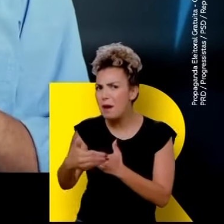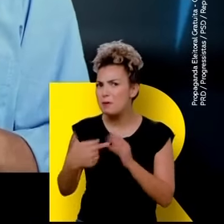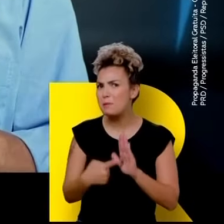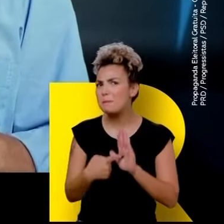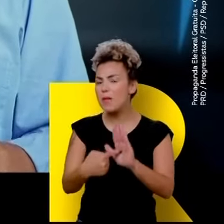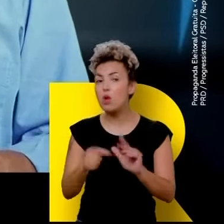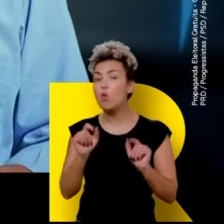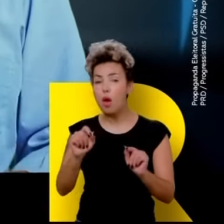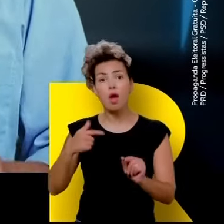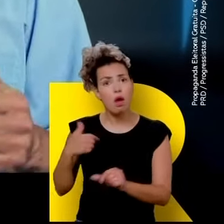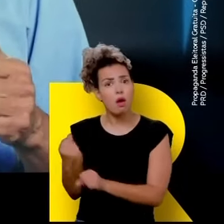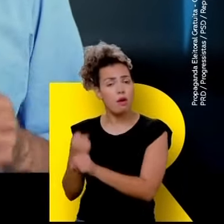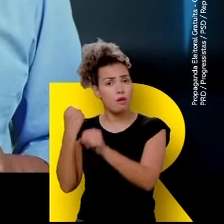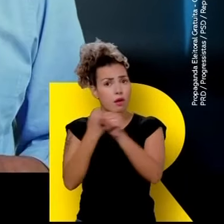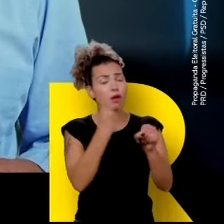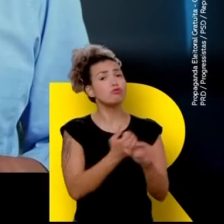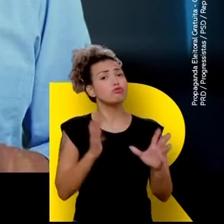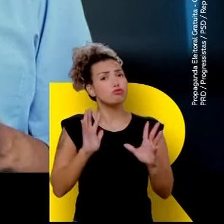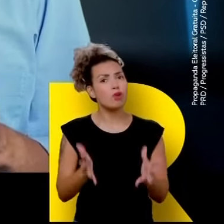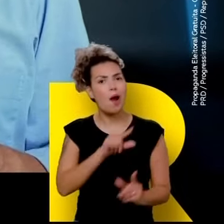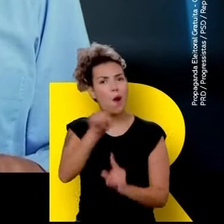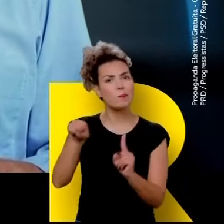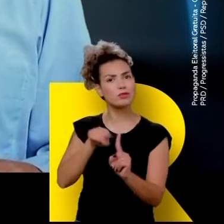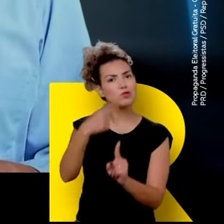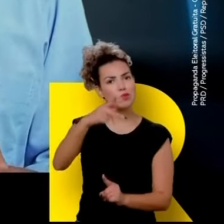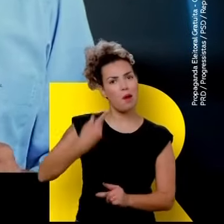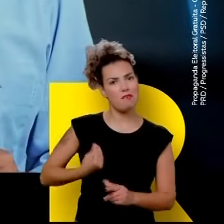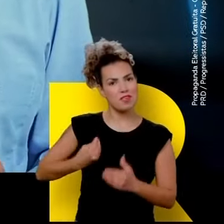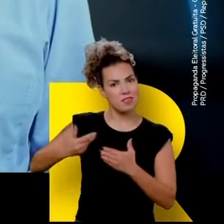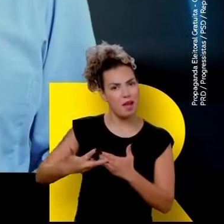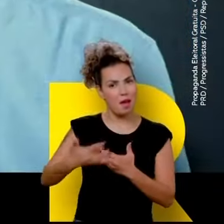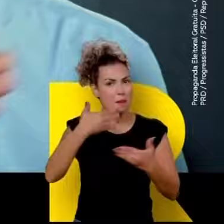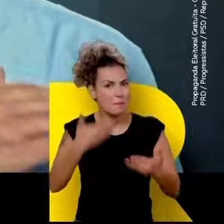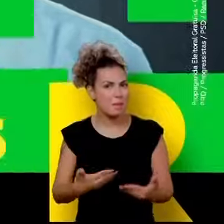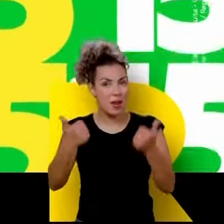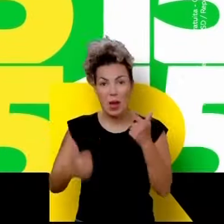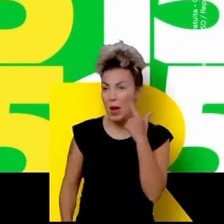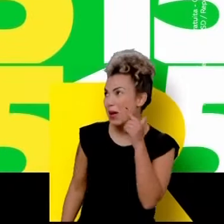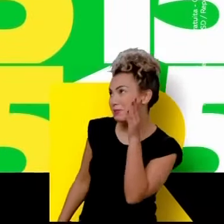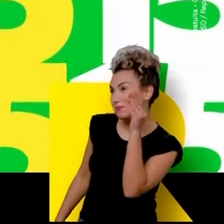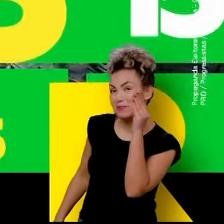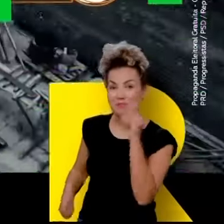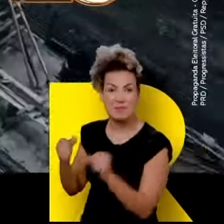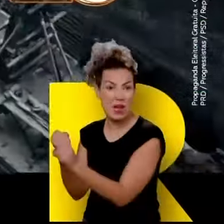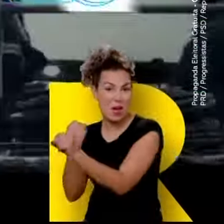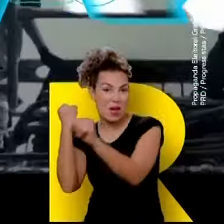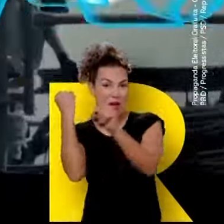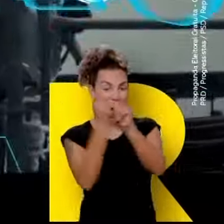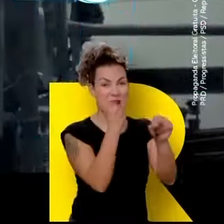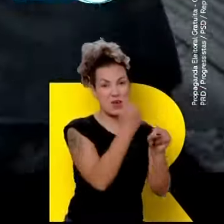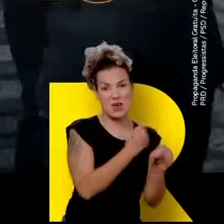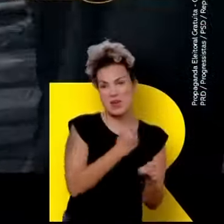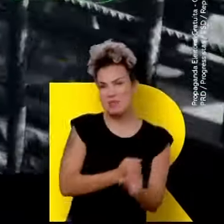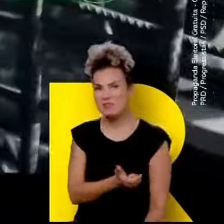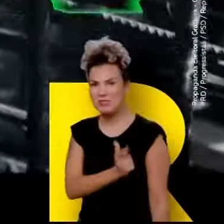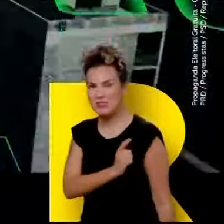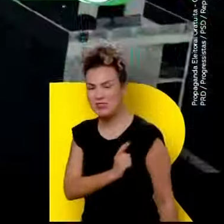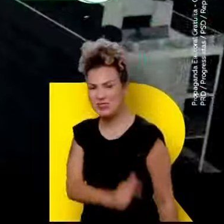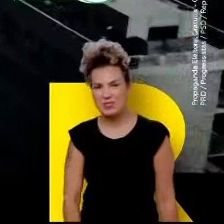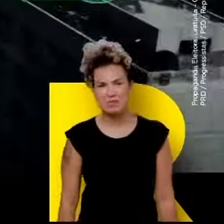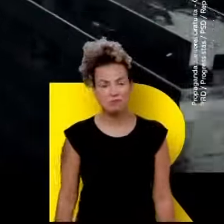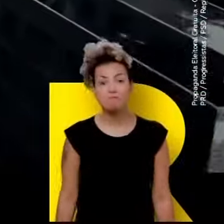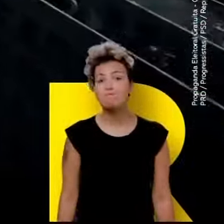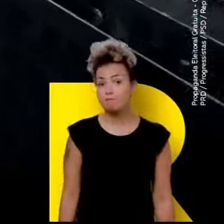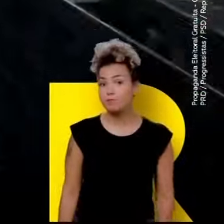é só uma parte do que eu estou fazendo para melhorar a sua vida. Vem comigo! É obra, é obra, é obra, é obra, é